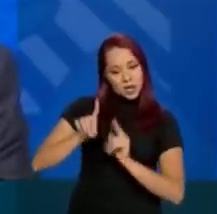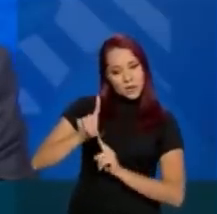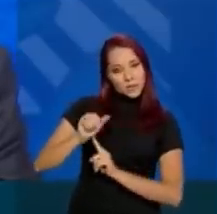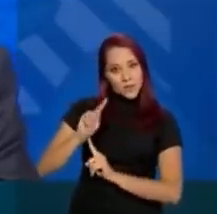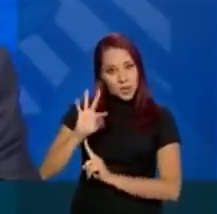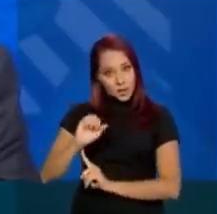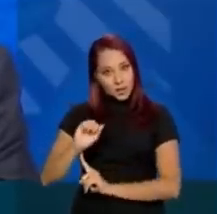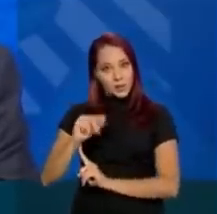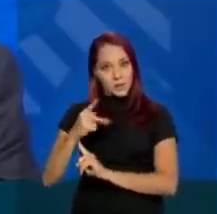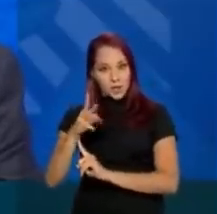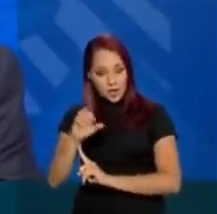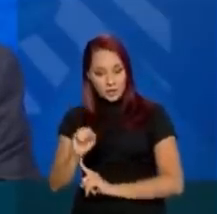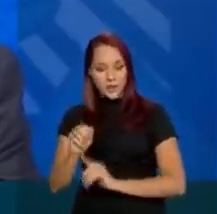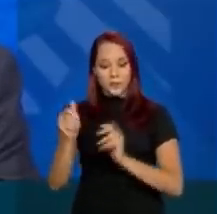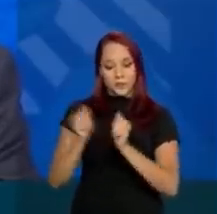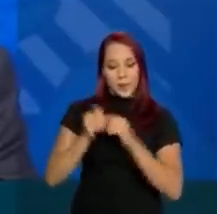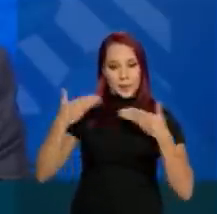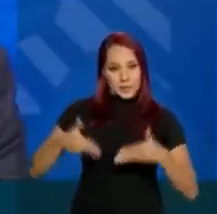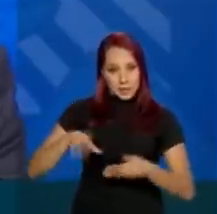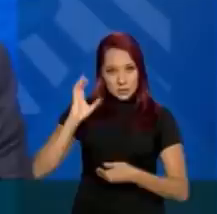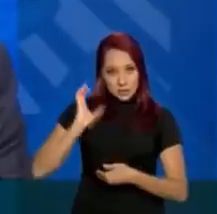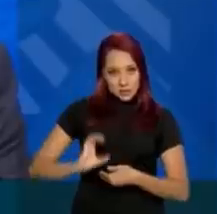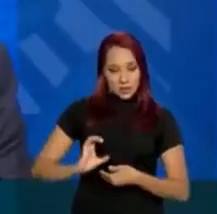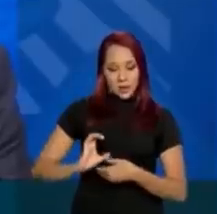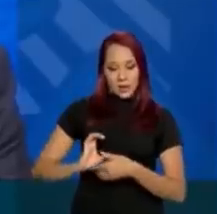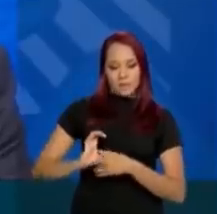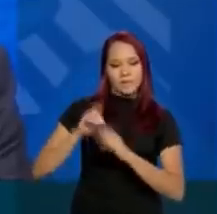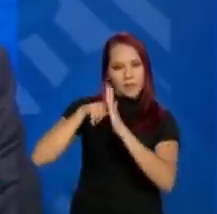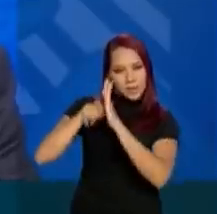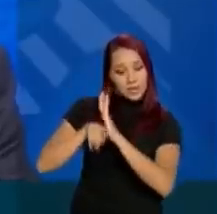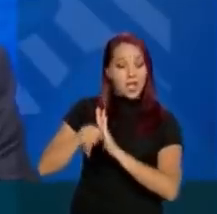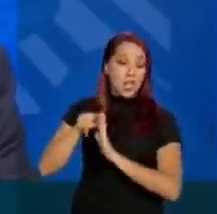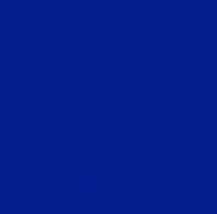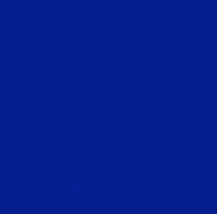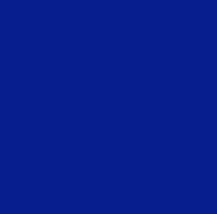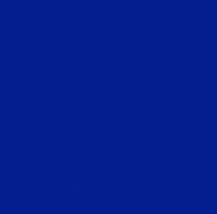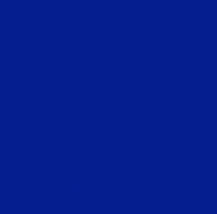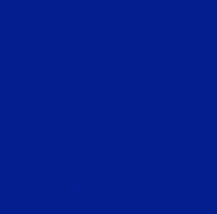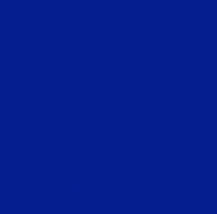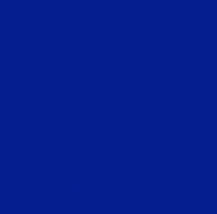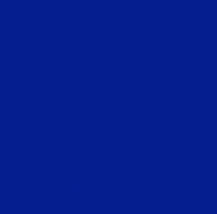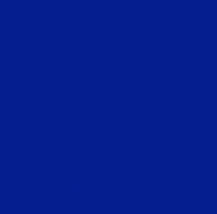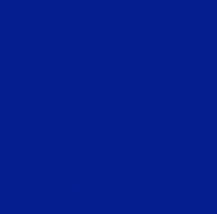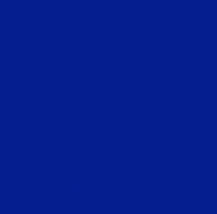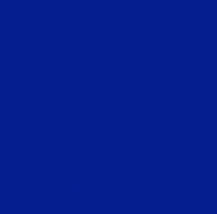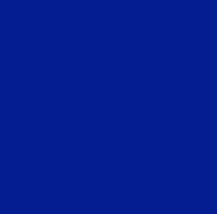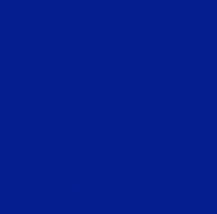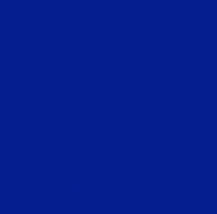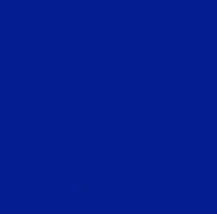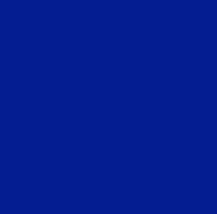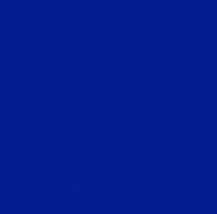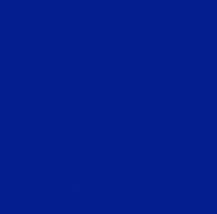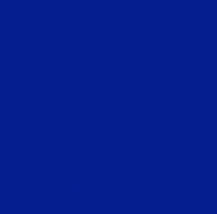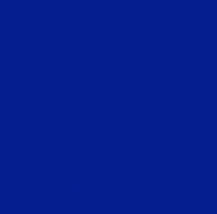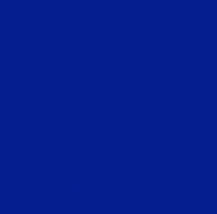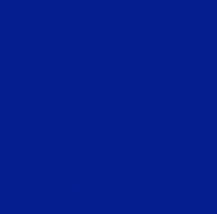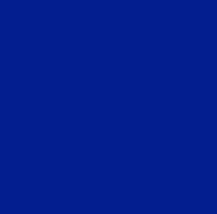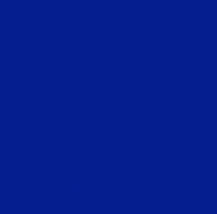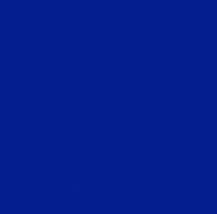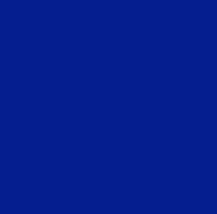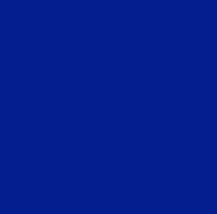Dataprev, pelo Ministério da Cidadania, e poderão sim vir a receber. Agora que você ouviu a explicação